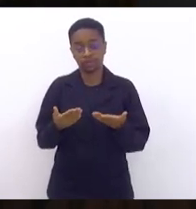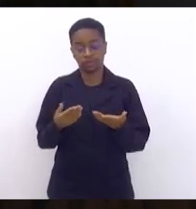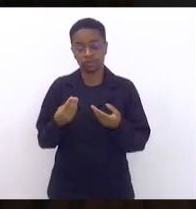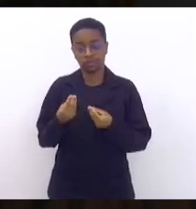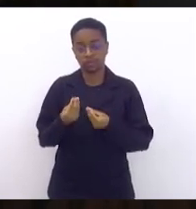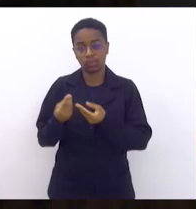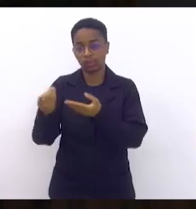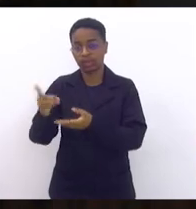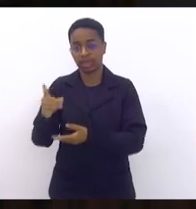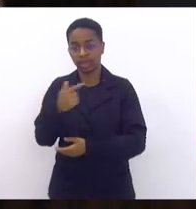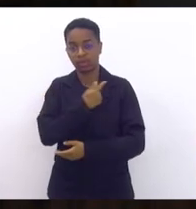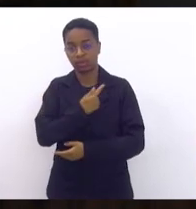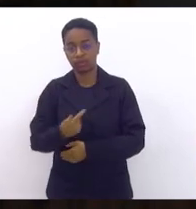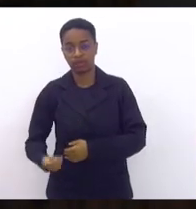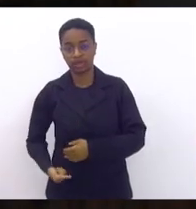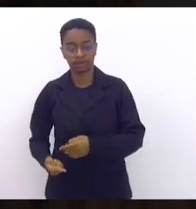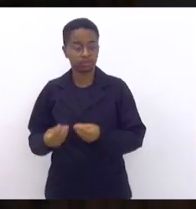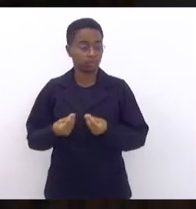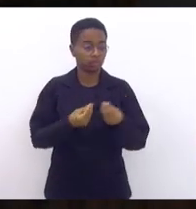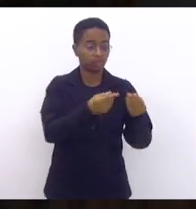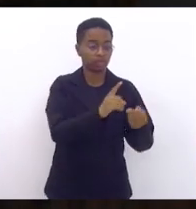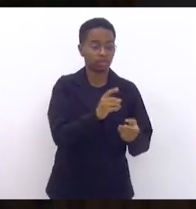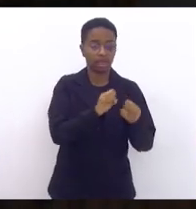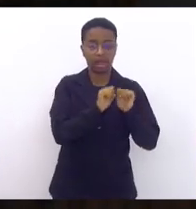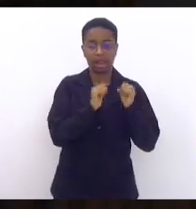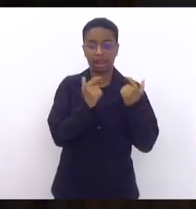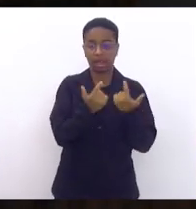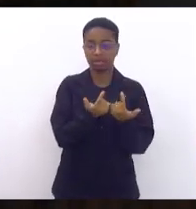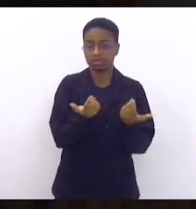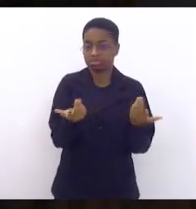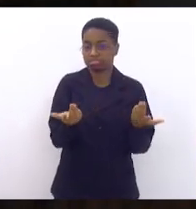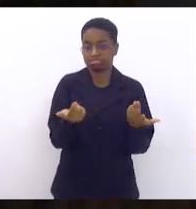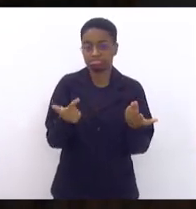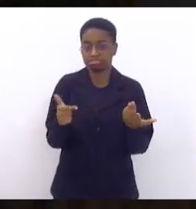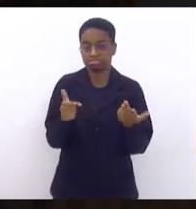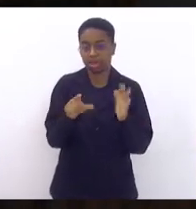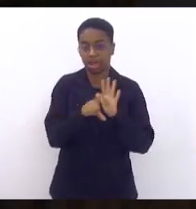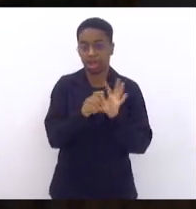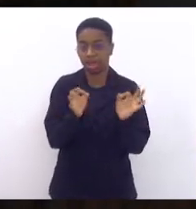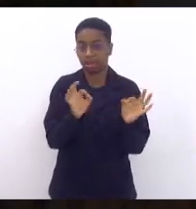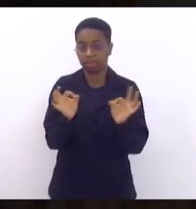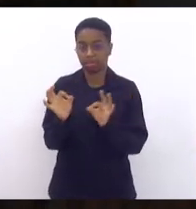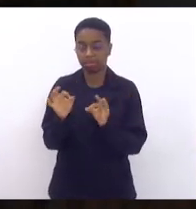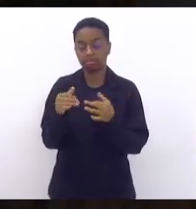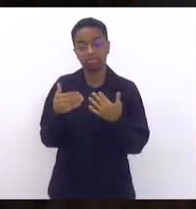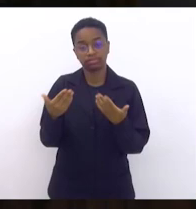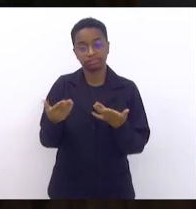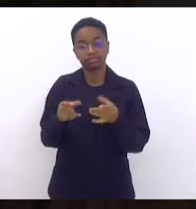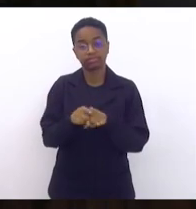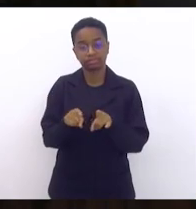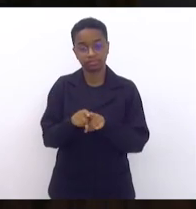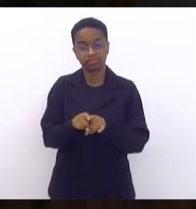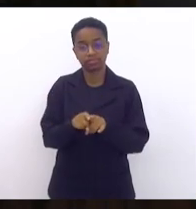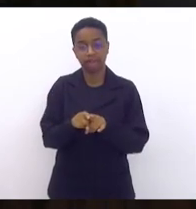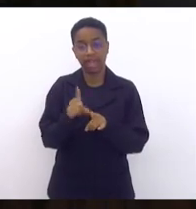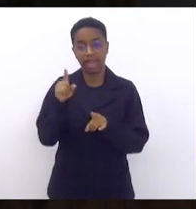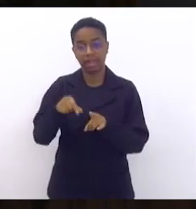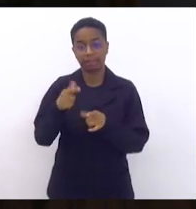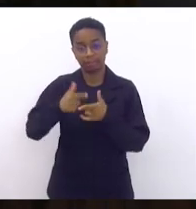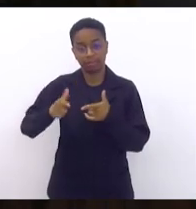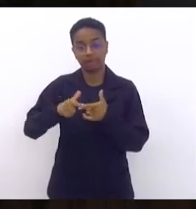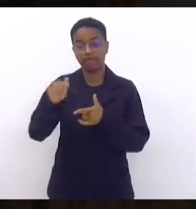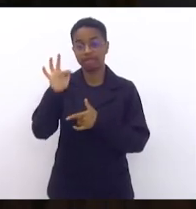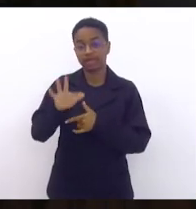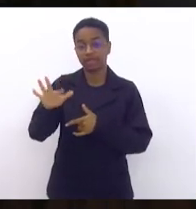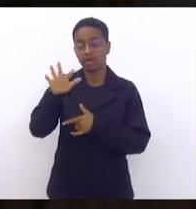do estado nem pela Assembleia Legislativa E aí acaba sendo também uma questão Federal né